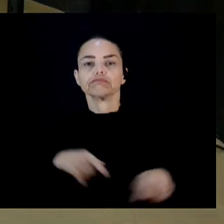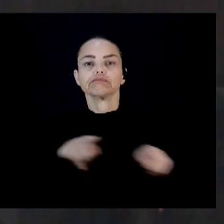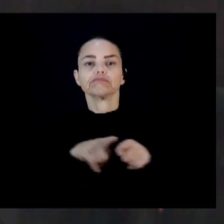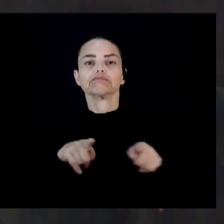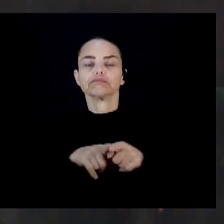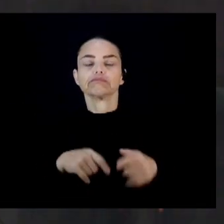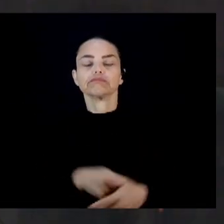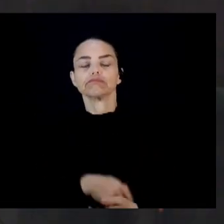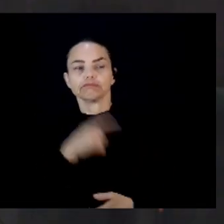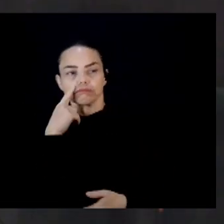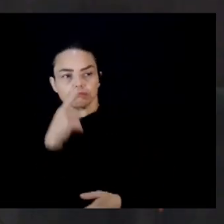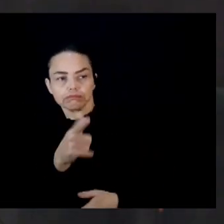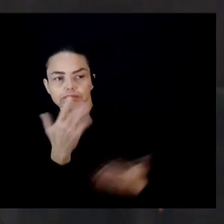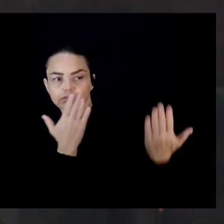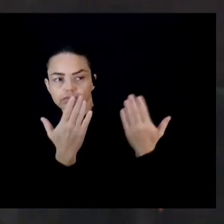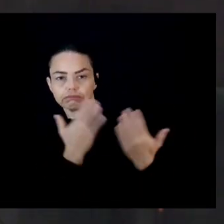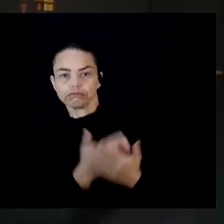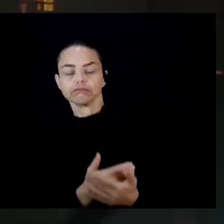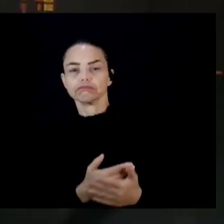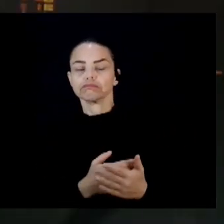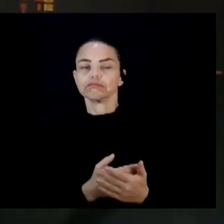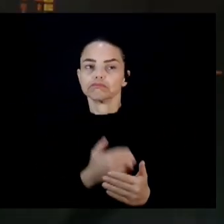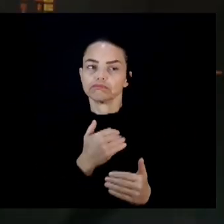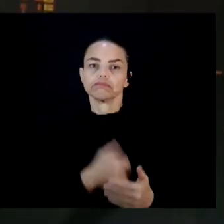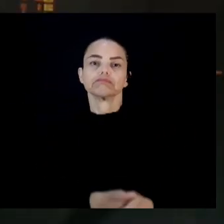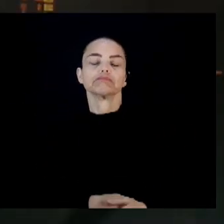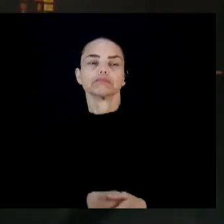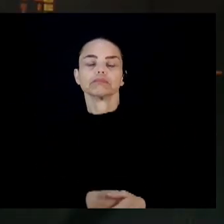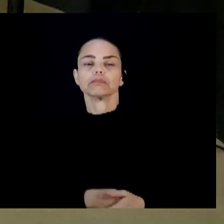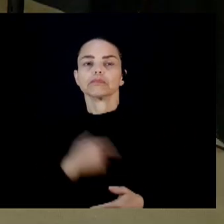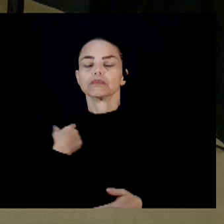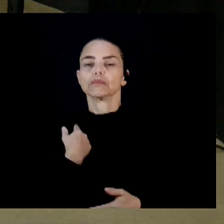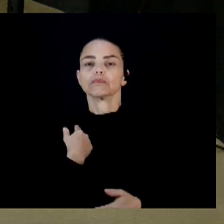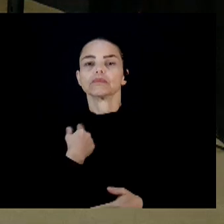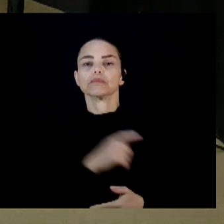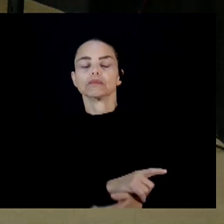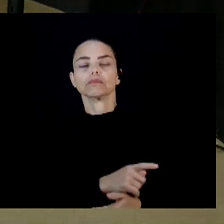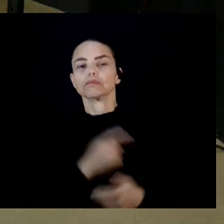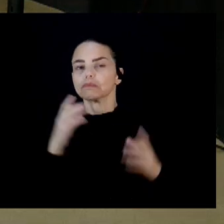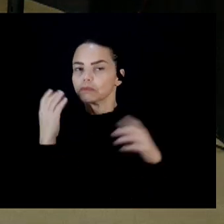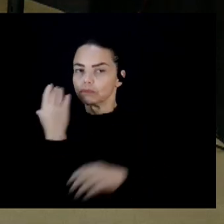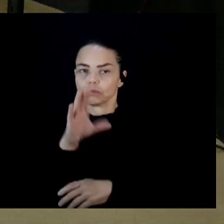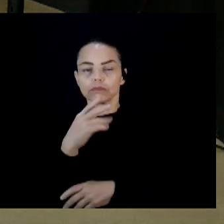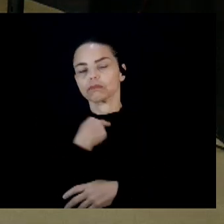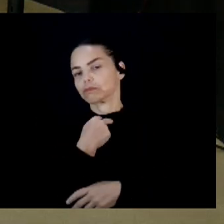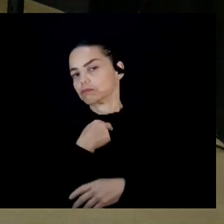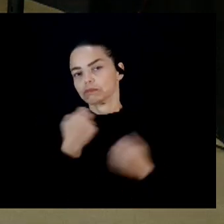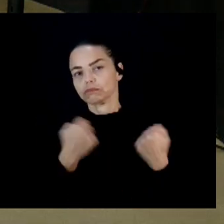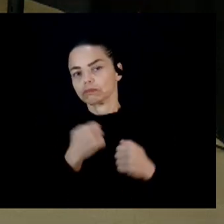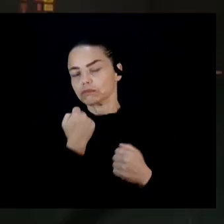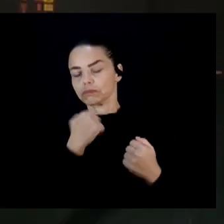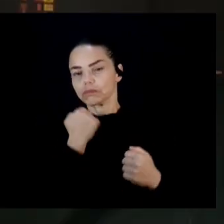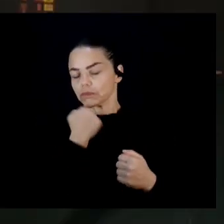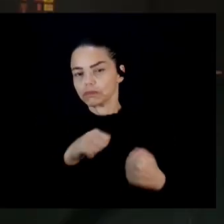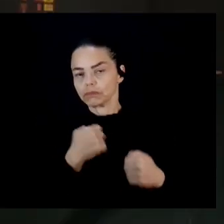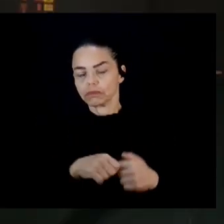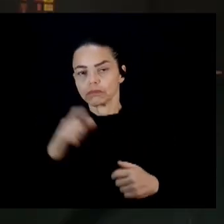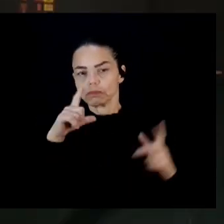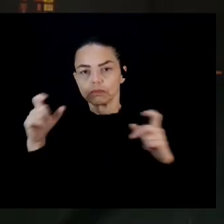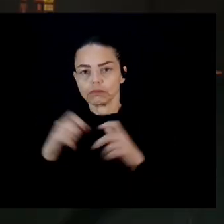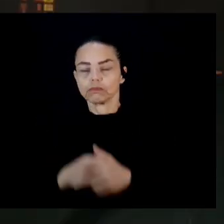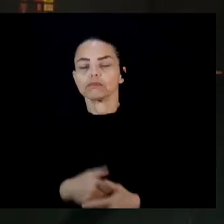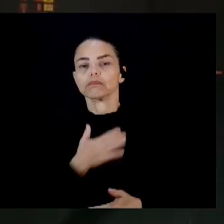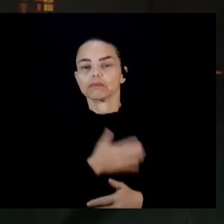a sua progressão, não a progressão do outro. Mas não precisa postar necessariamente. Não, se você quiser, pra não. você. Pra gente. Porque tem gente que gosta de postar, mas tem gente que